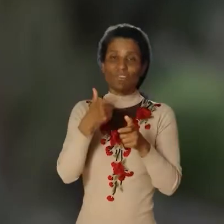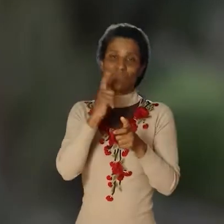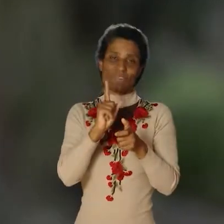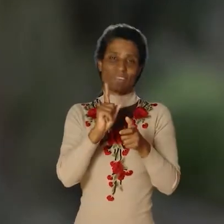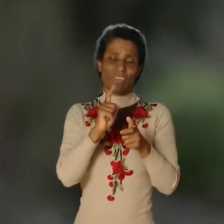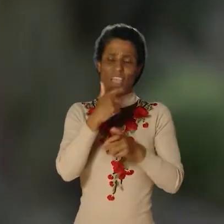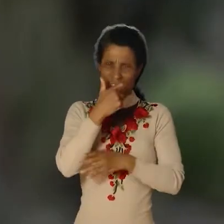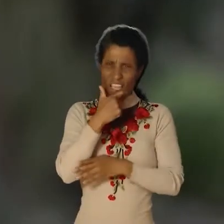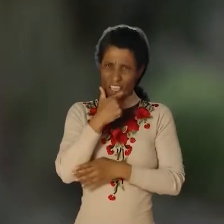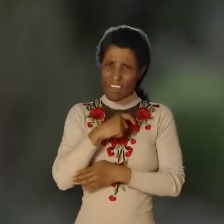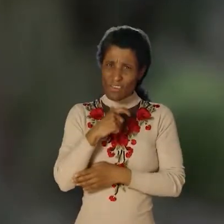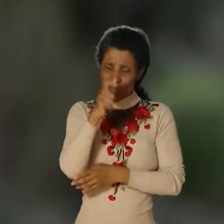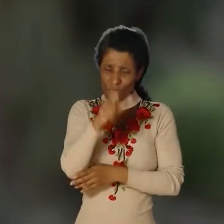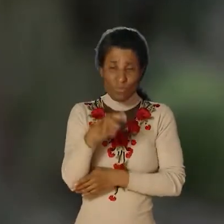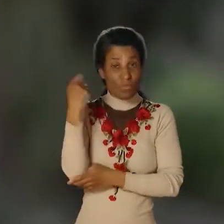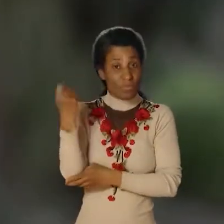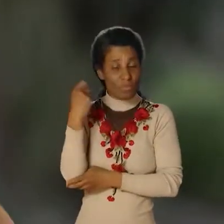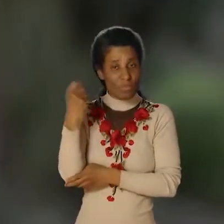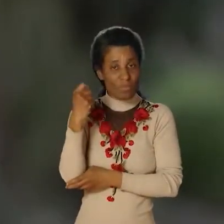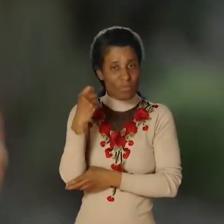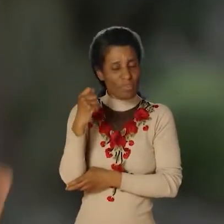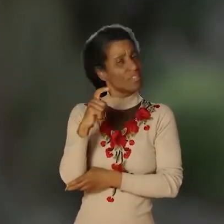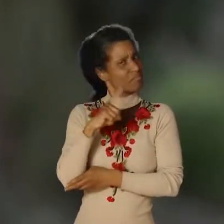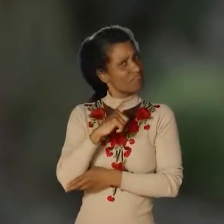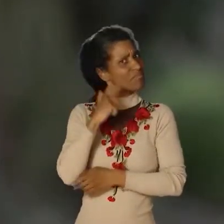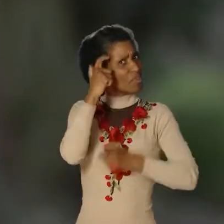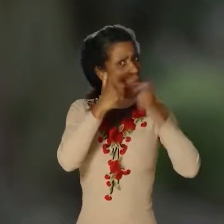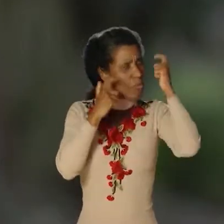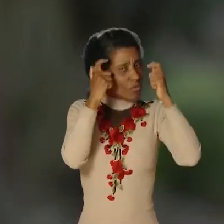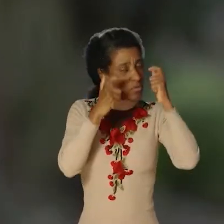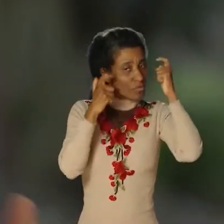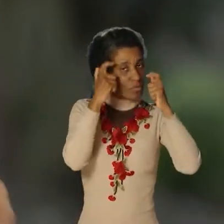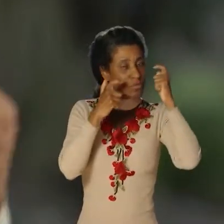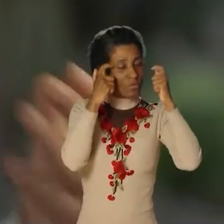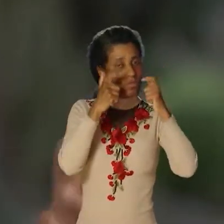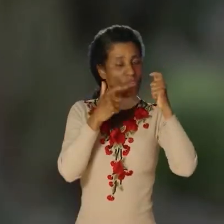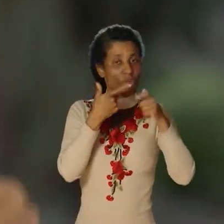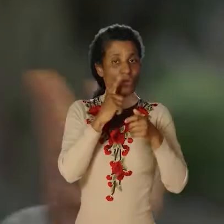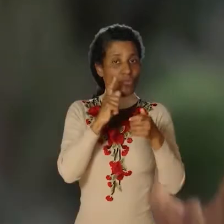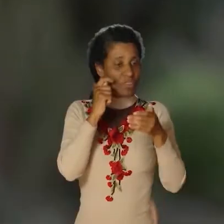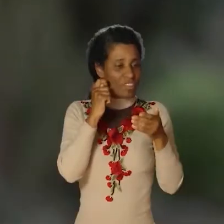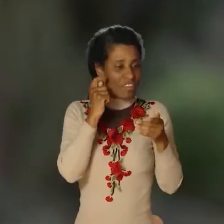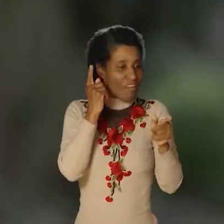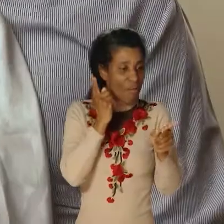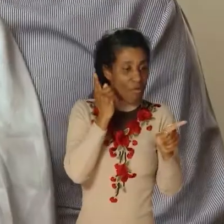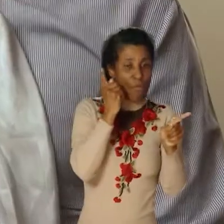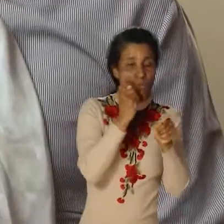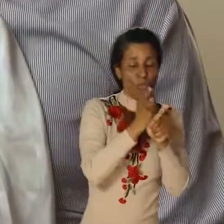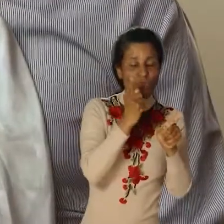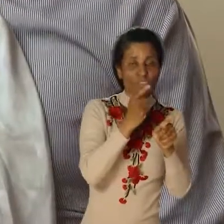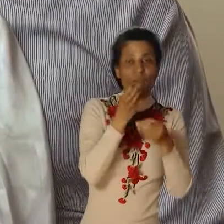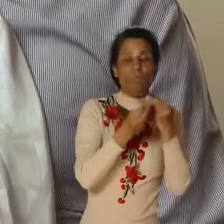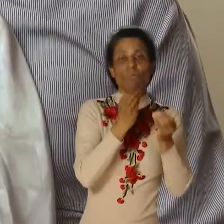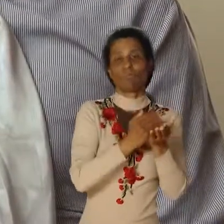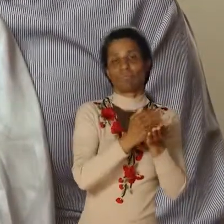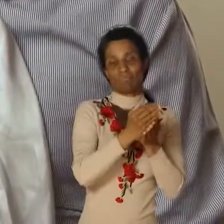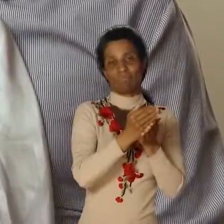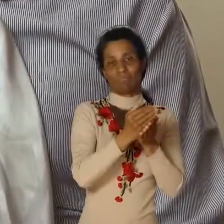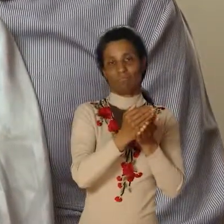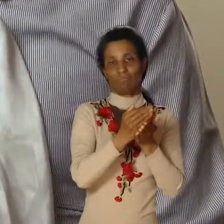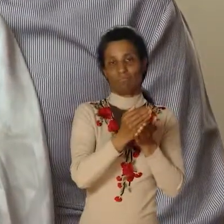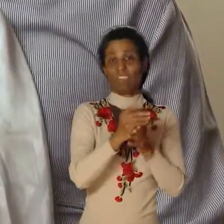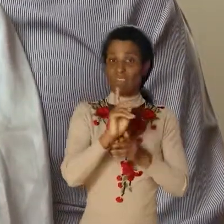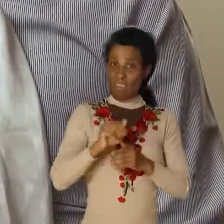partes de origem. Eu acho que a gente está sempre, o gaúcho, ele teve sempre essa preocupação de buscar as suas origens. Então são, né, passagens importantes